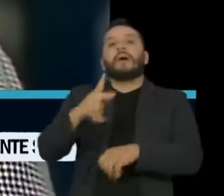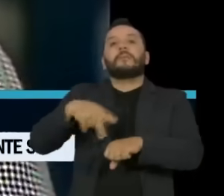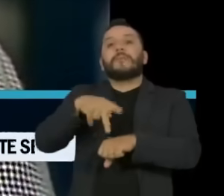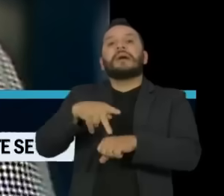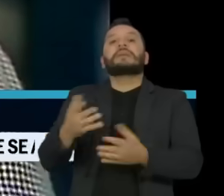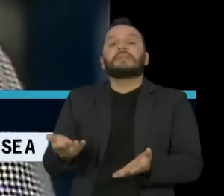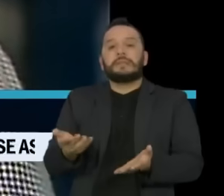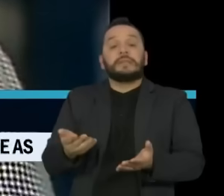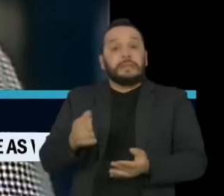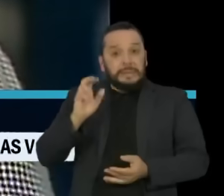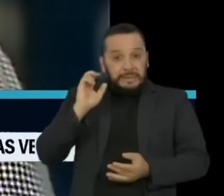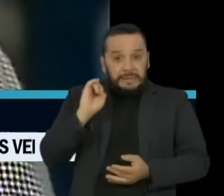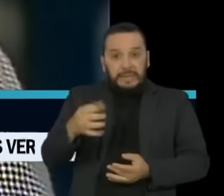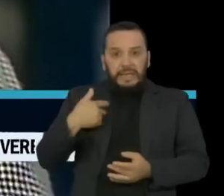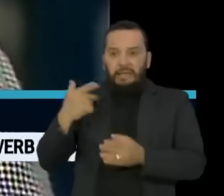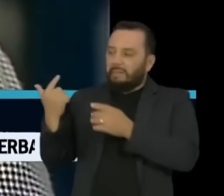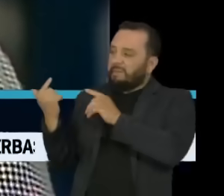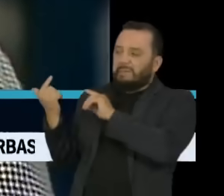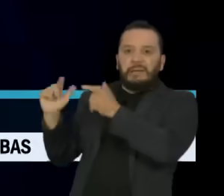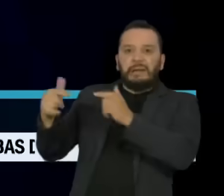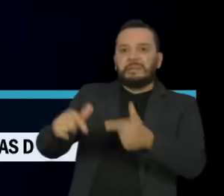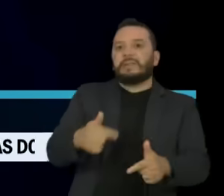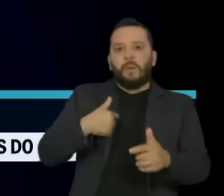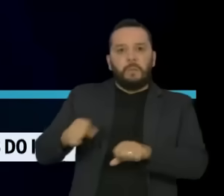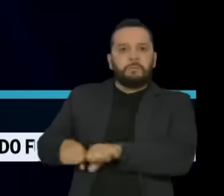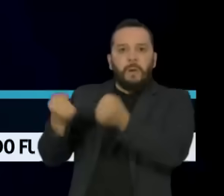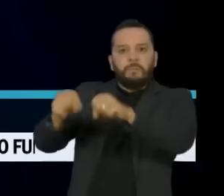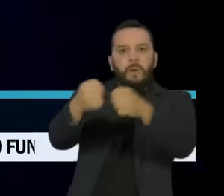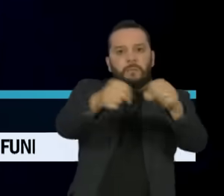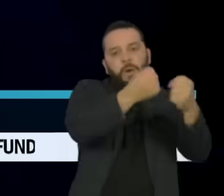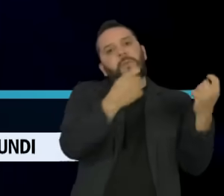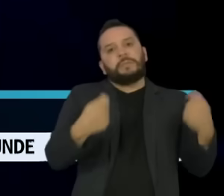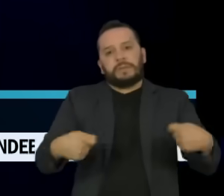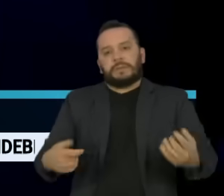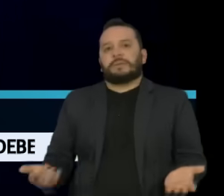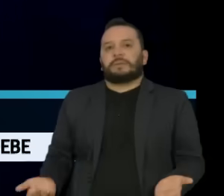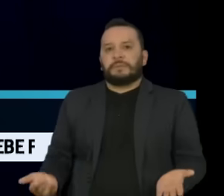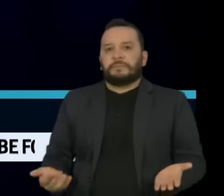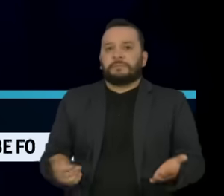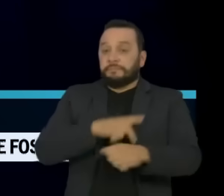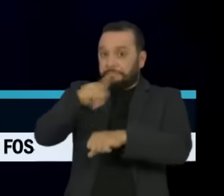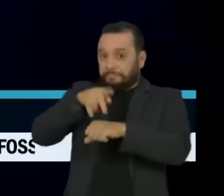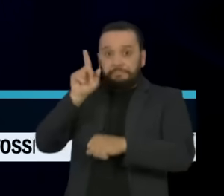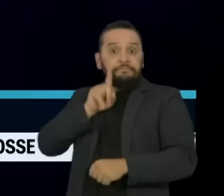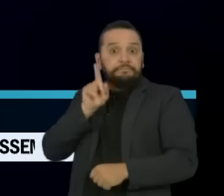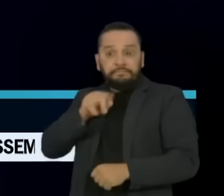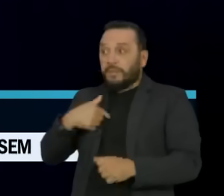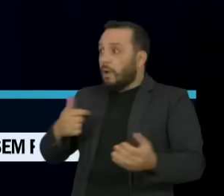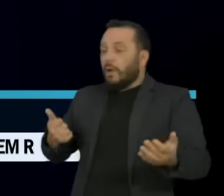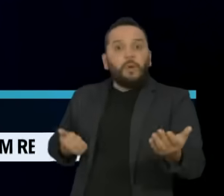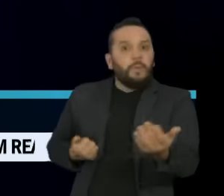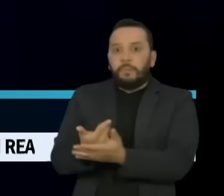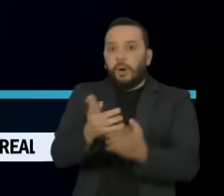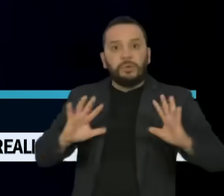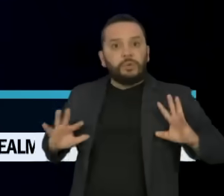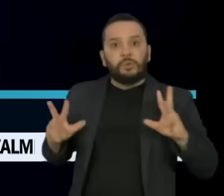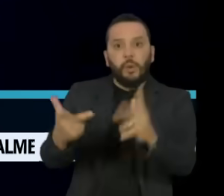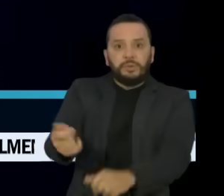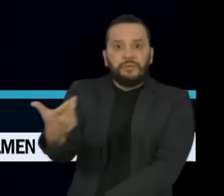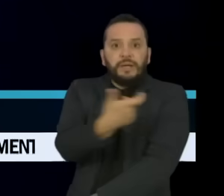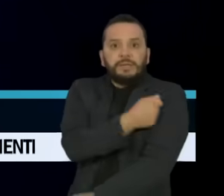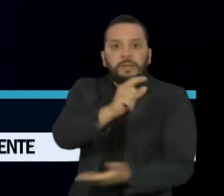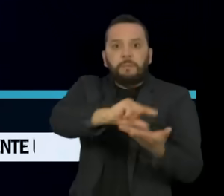nós quebrarmos essa tradição fatídica. Os Estados Unidos compraram todas as doses da vacina